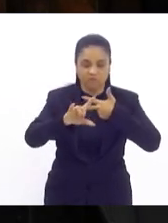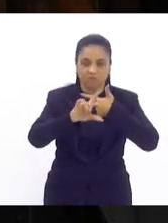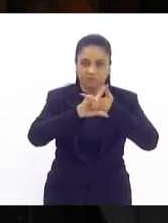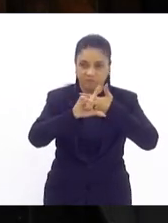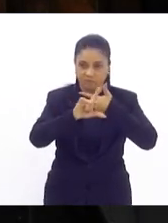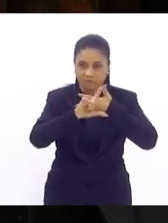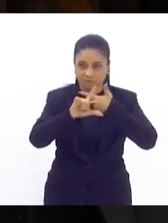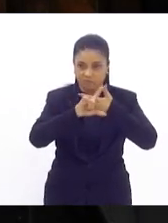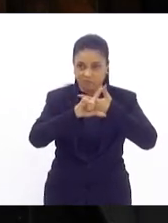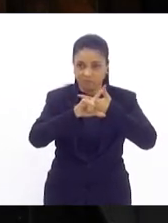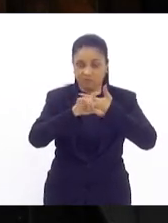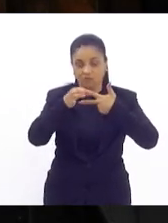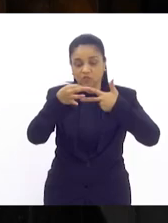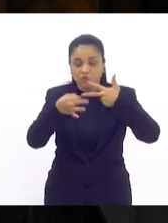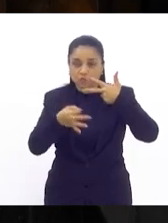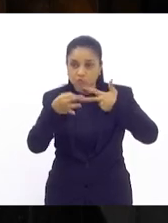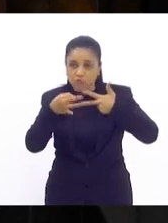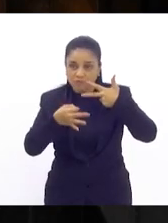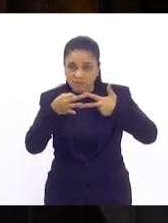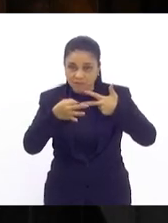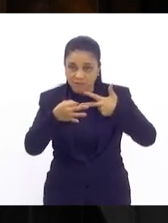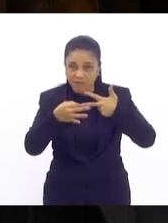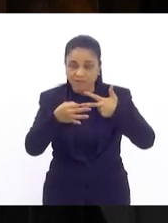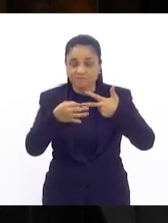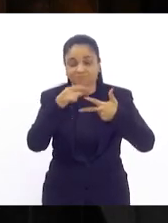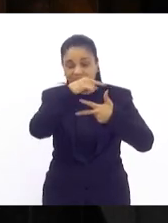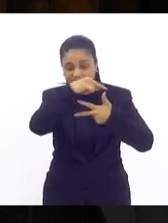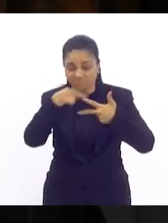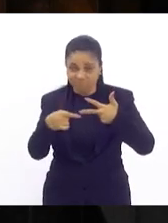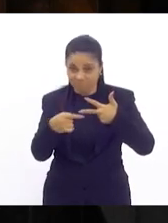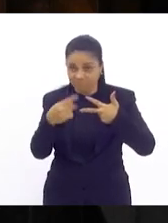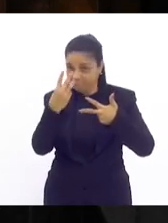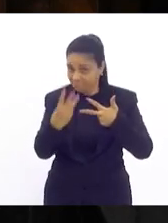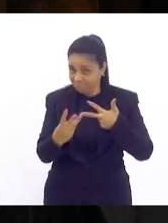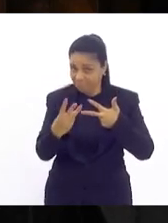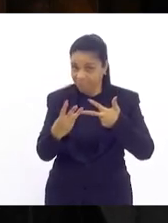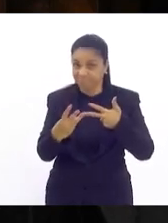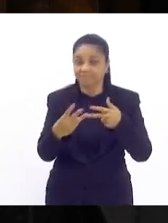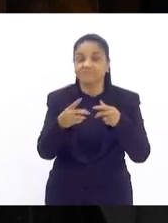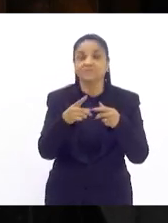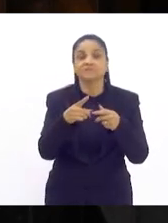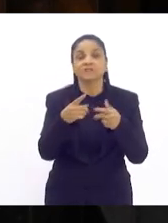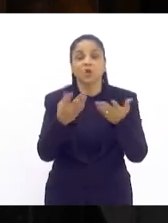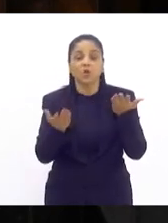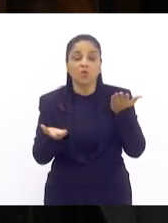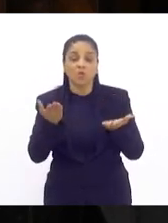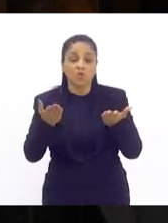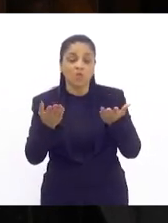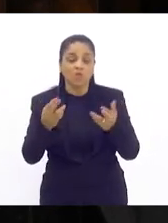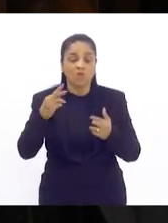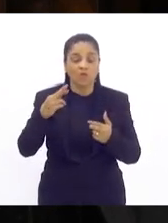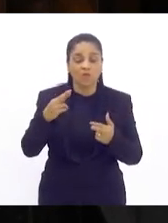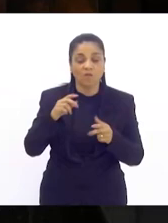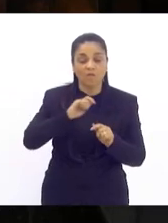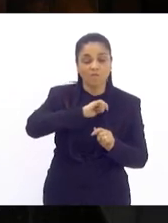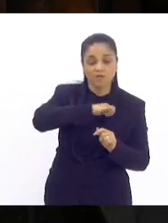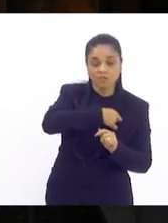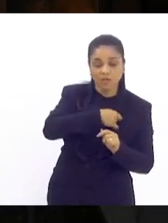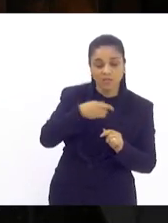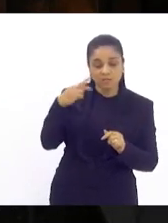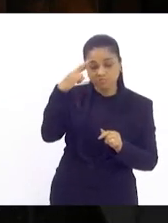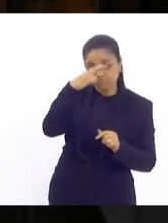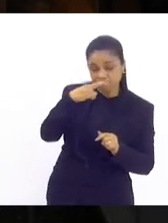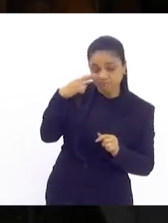Judiciário e o sistema é de freios e contrapesos porque um fiscaliza o outro